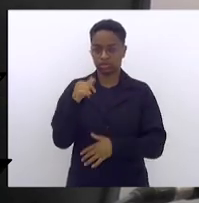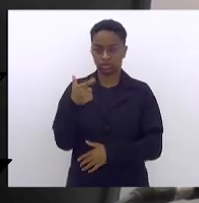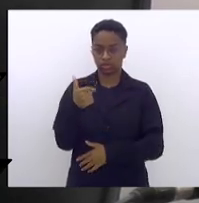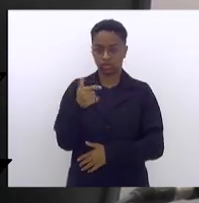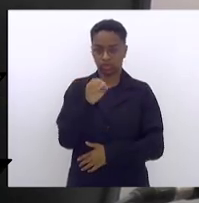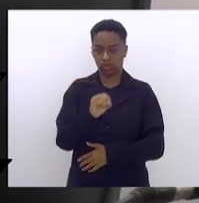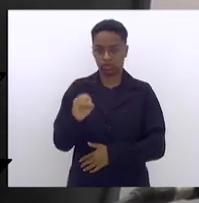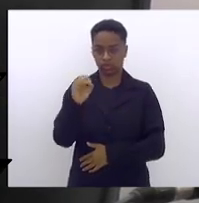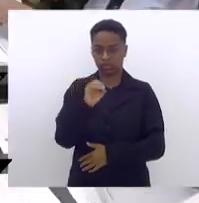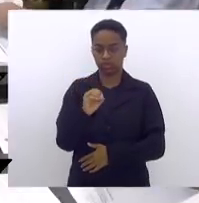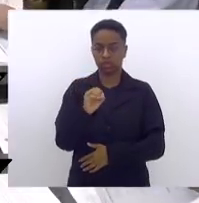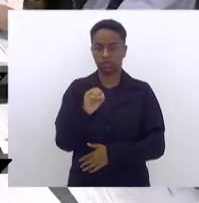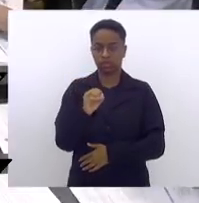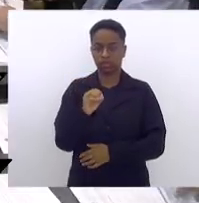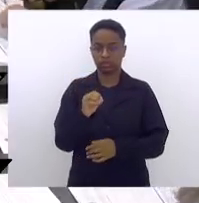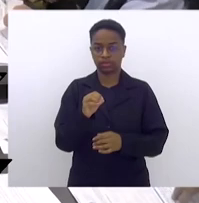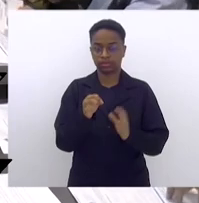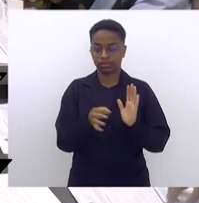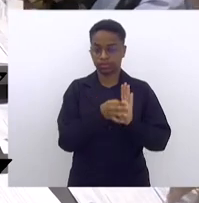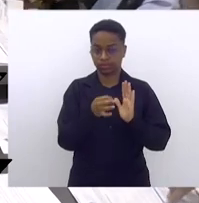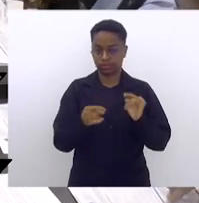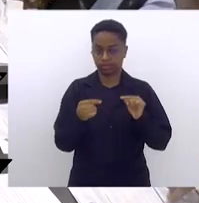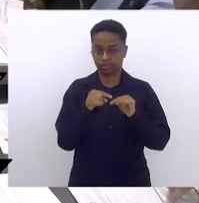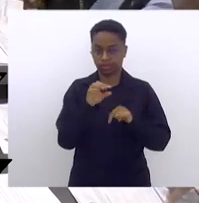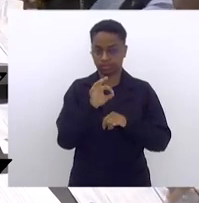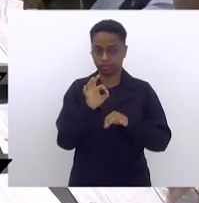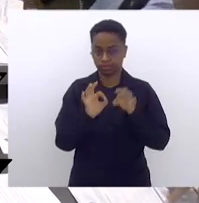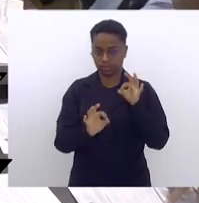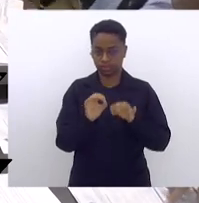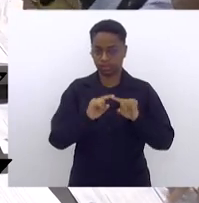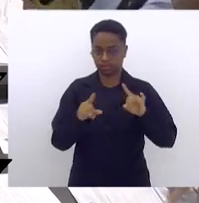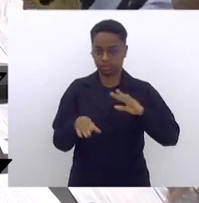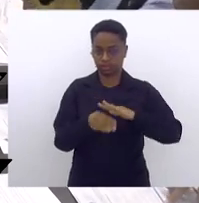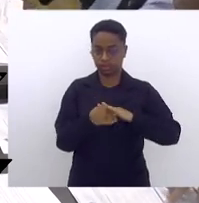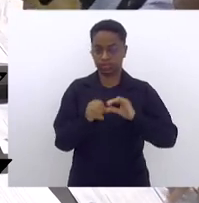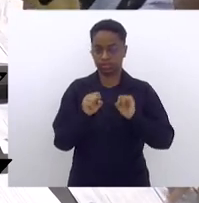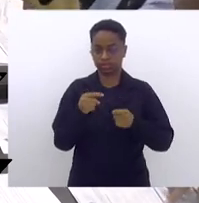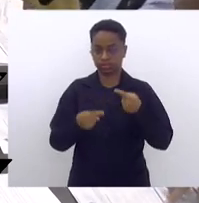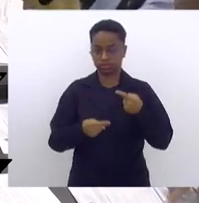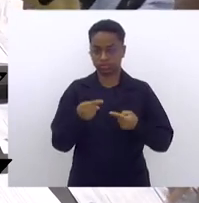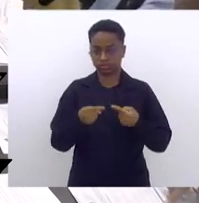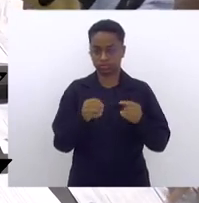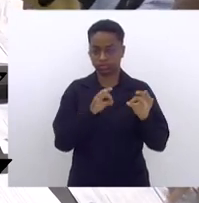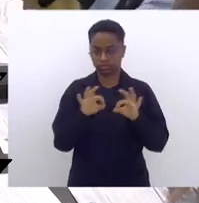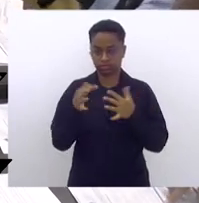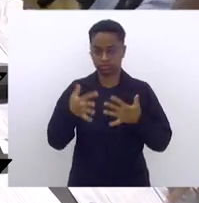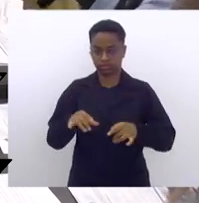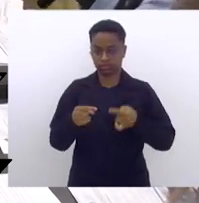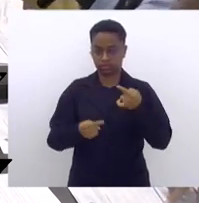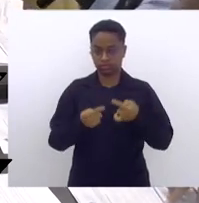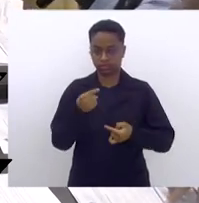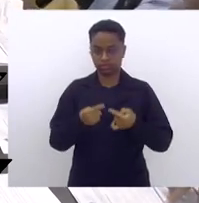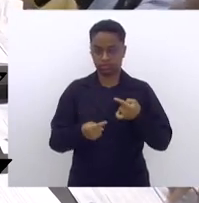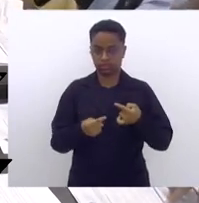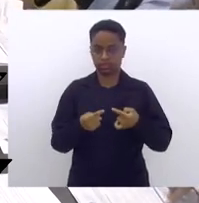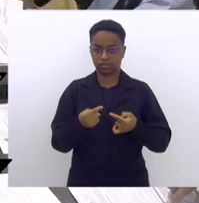Pacheco. O parecer é pela juridicidade com emenda. Em discussão. Não havendo quem queira discutir...